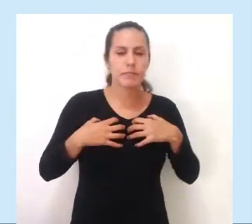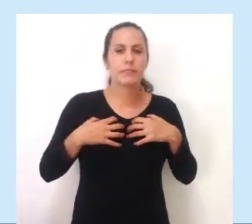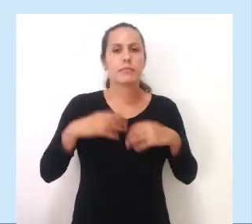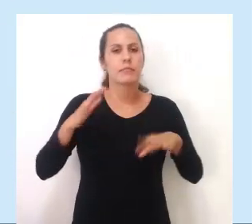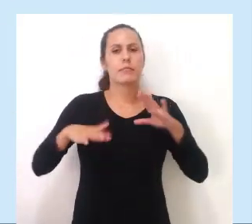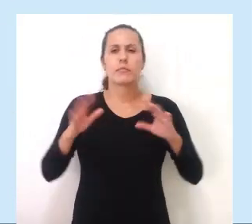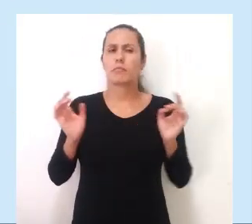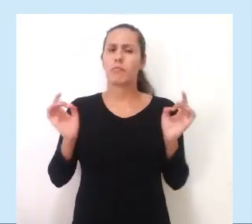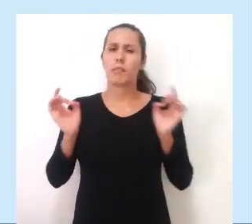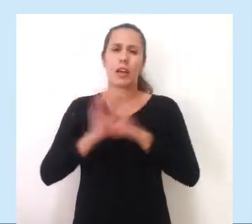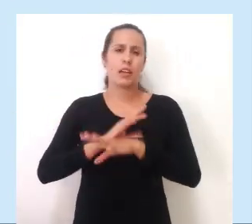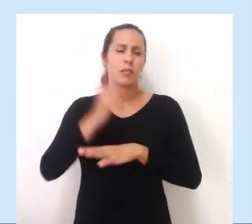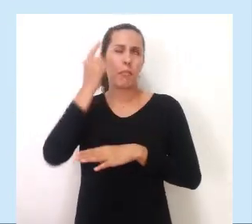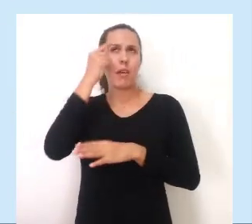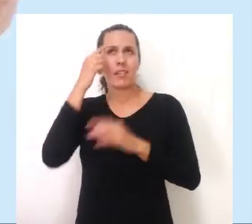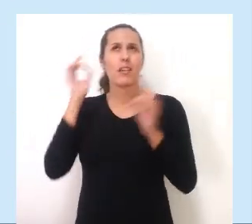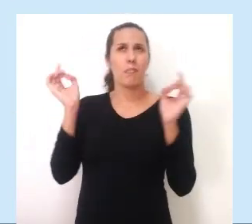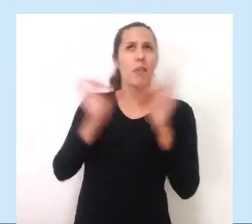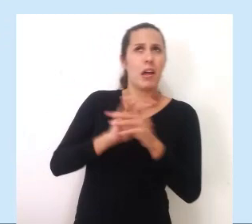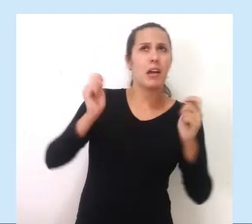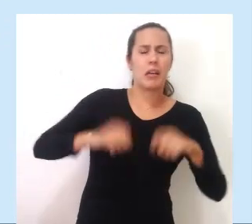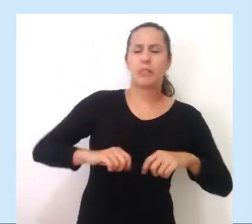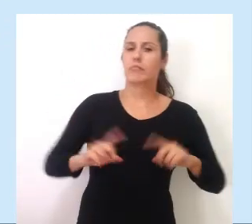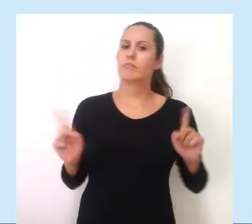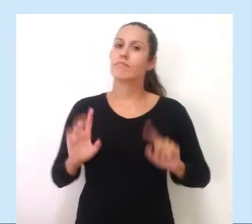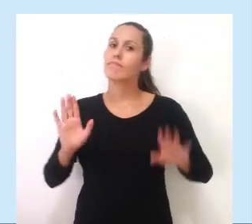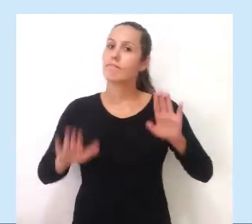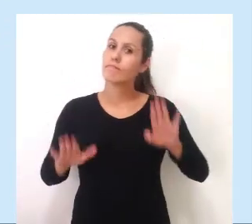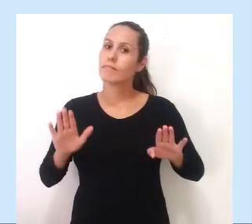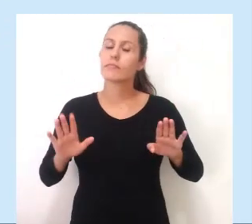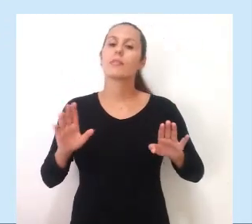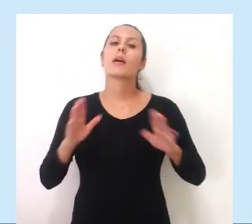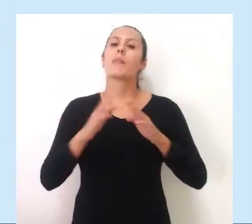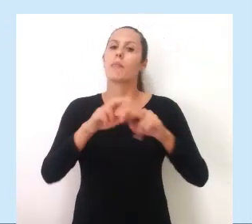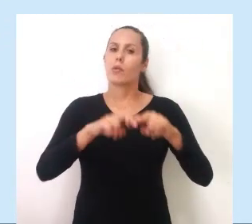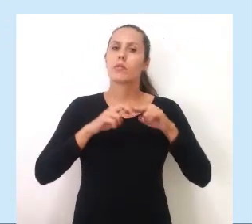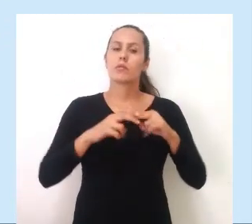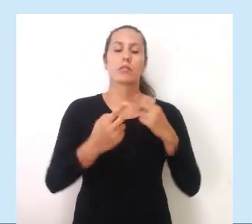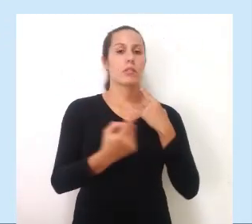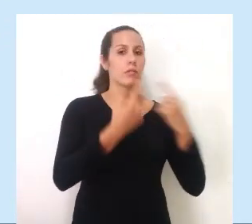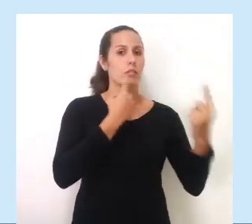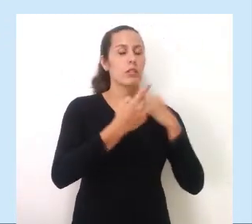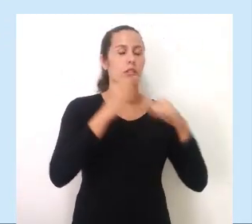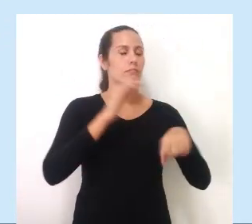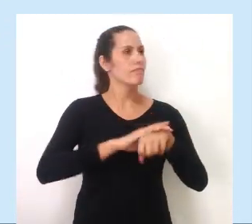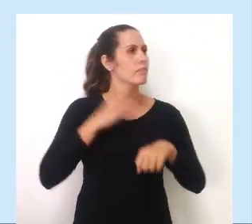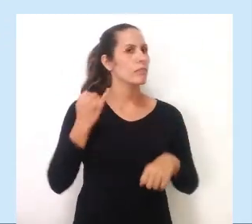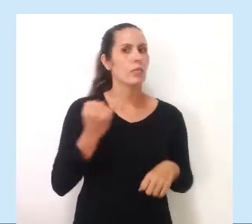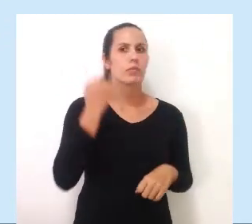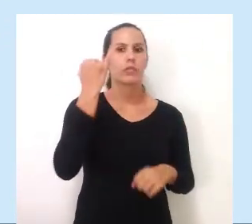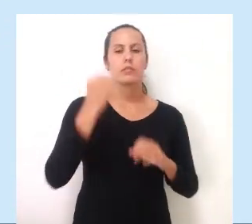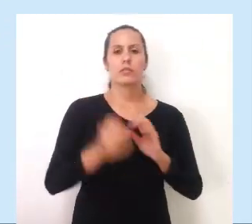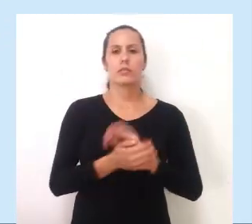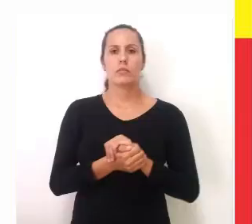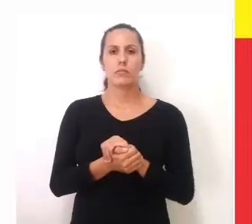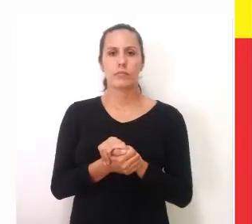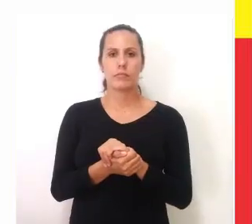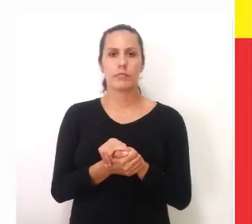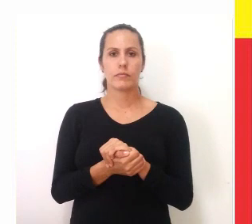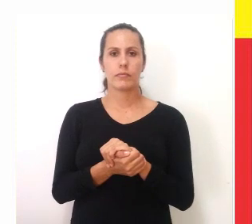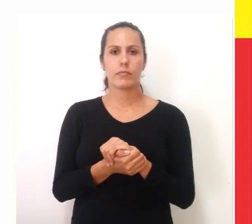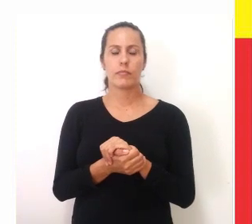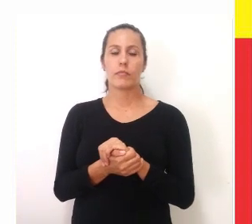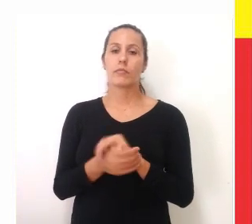família. Então, não é tão prático conforme a gente pensa, não, ok? Por isso que o diálogo é